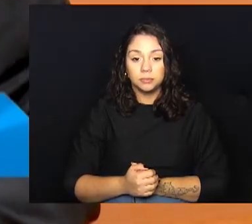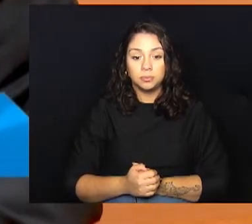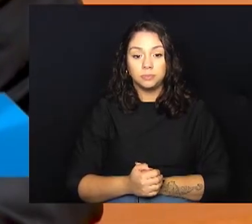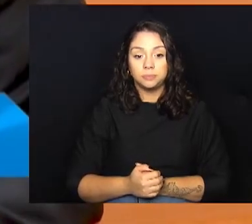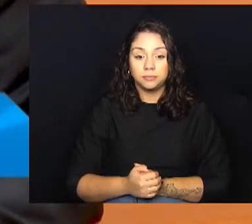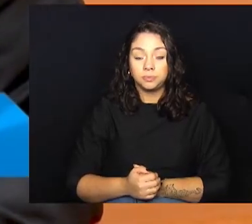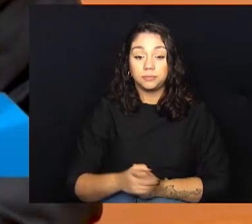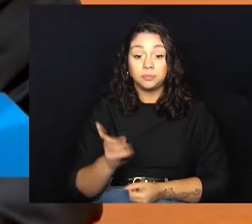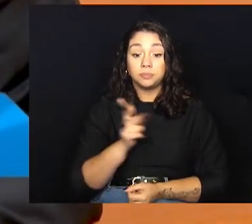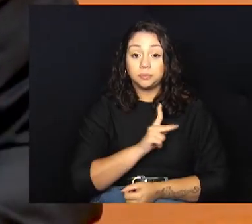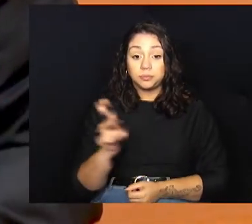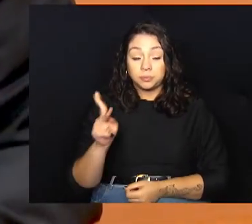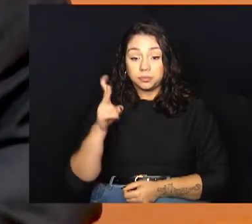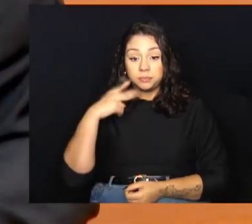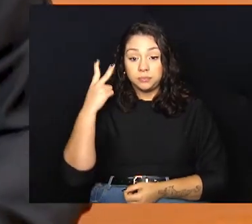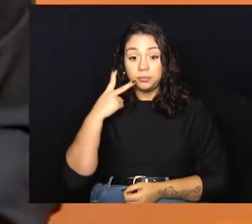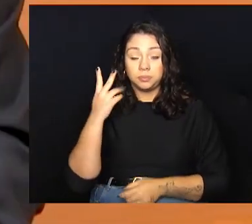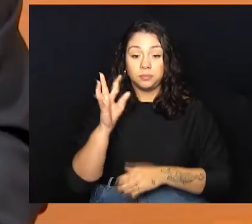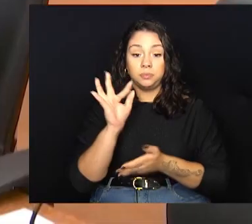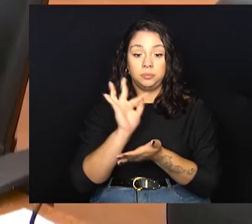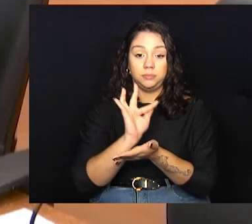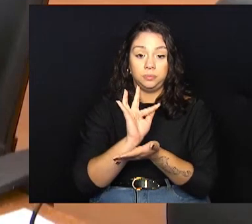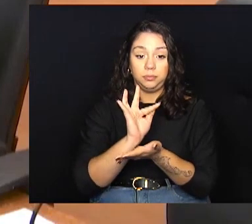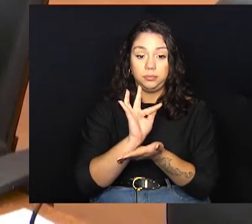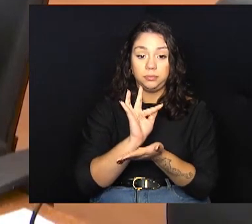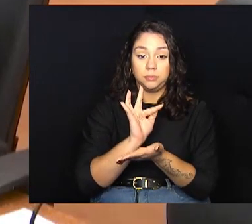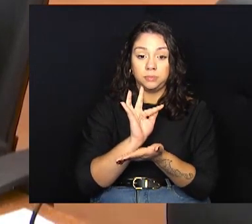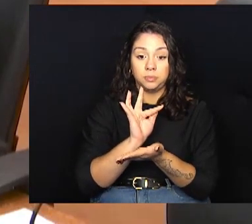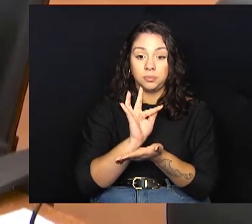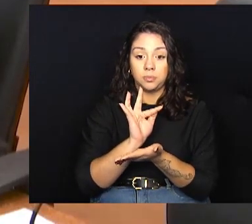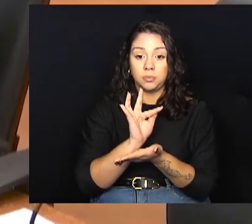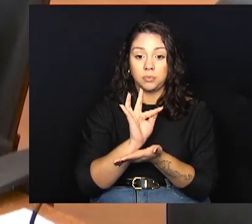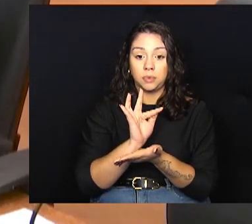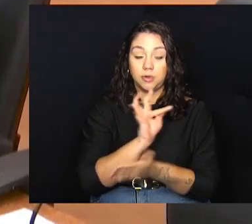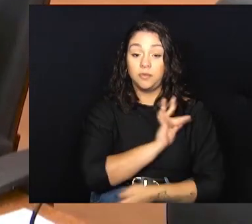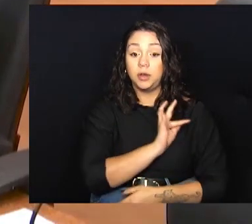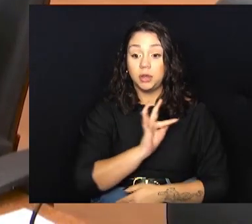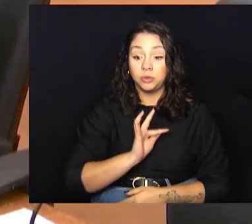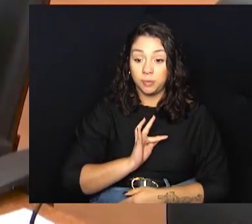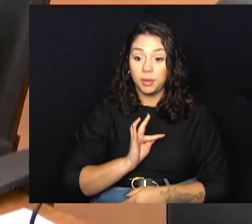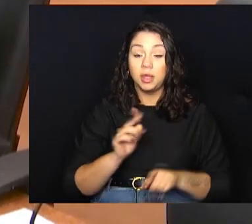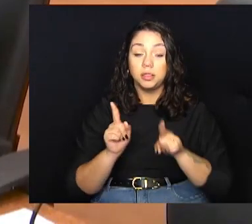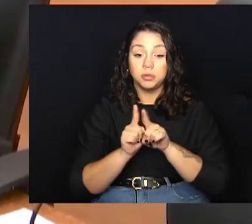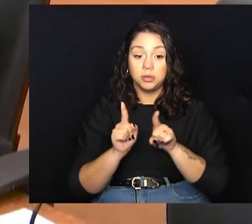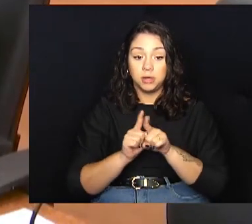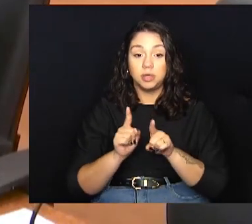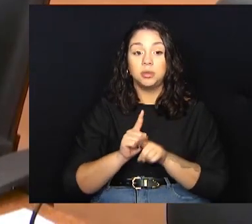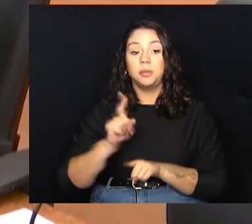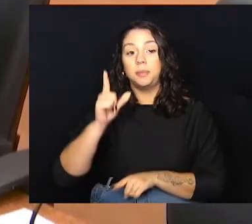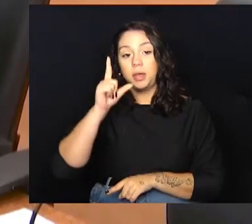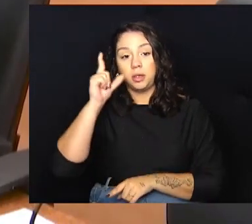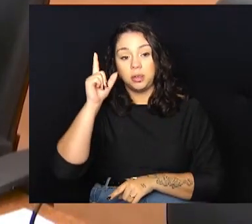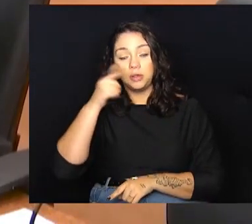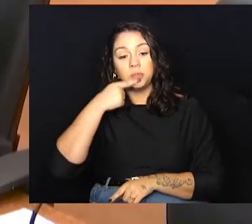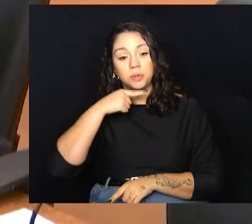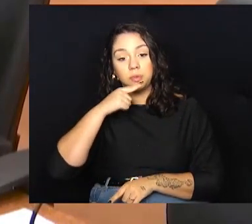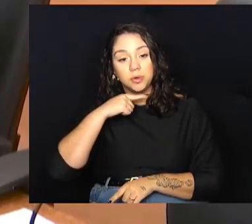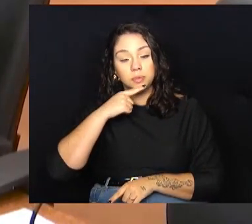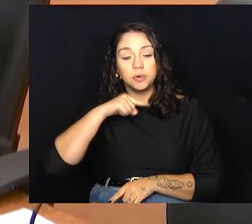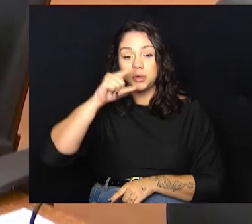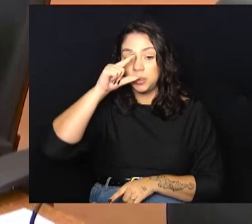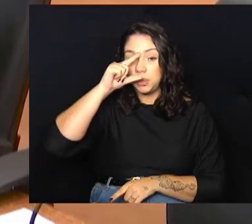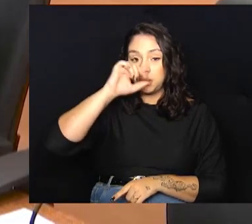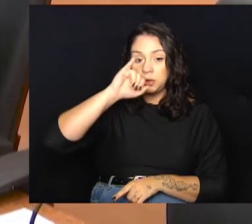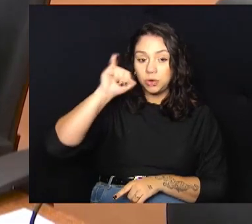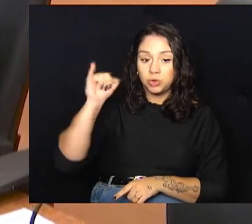presidida pelo vereador Fernando Mendes e com a partir dos vereadores Jorge Schneider e Eduardo magoga os vereadores deram